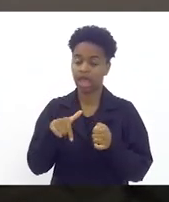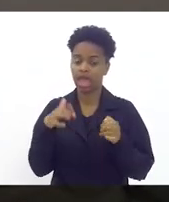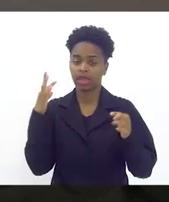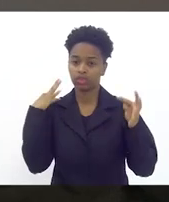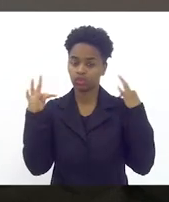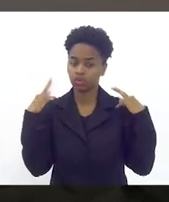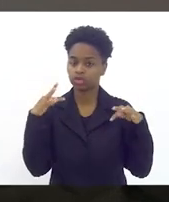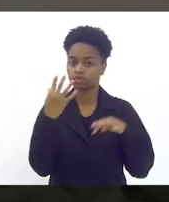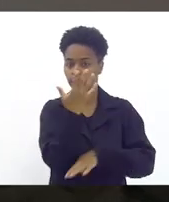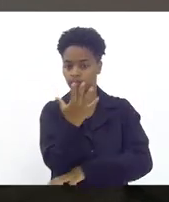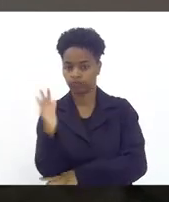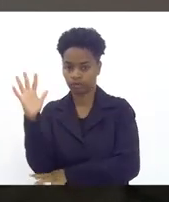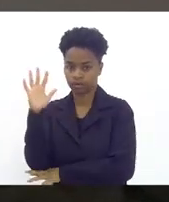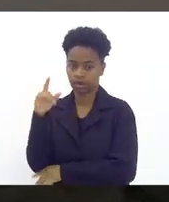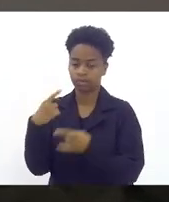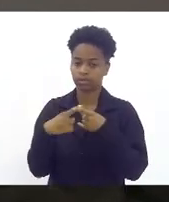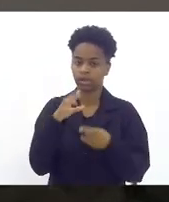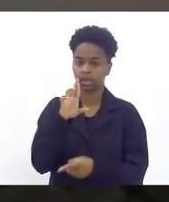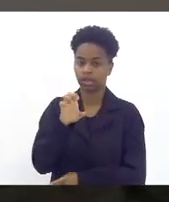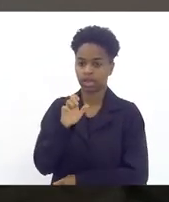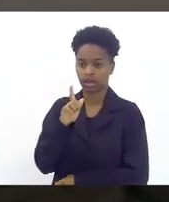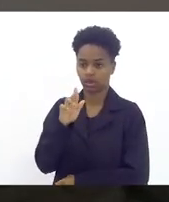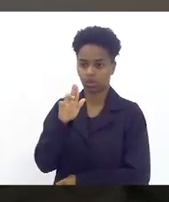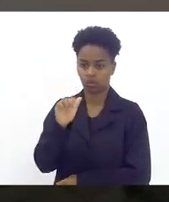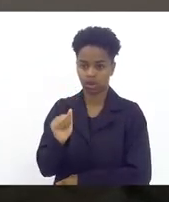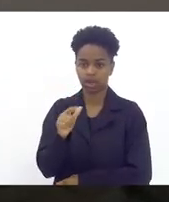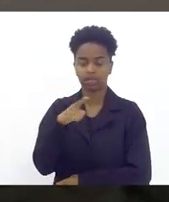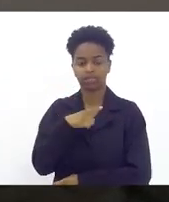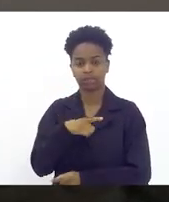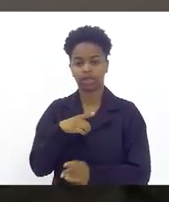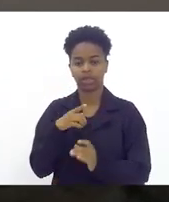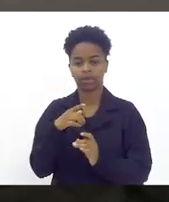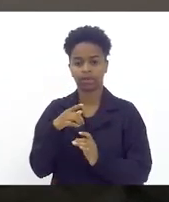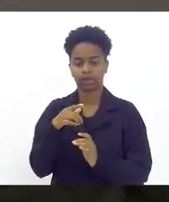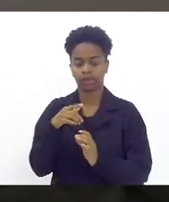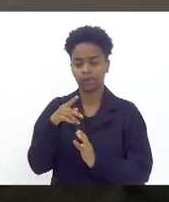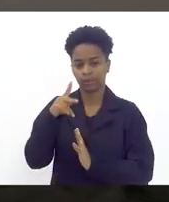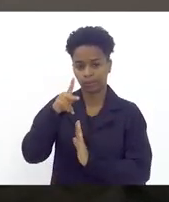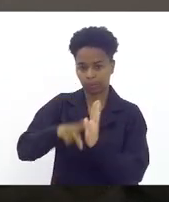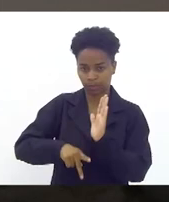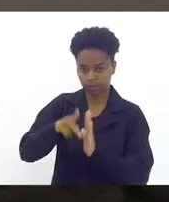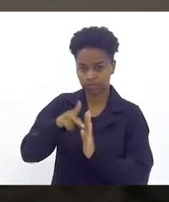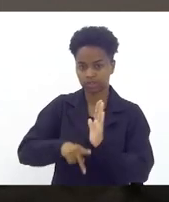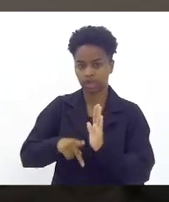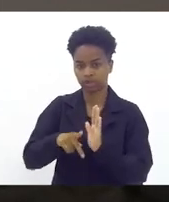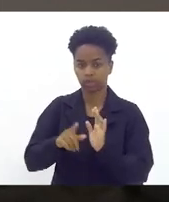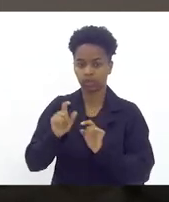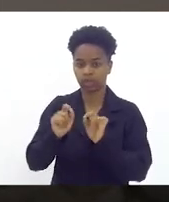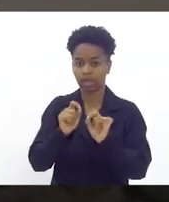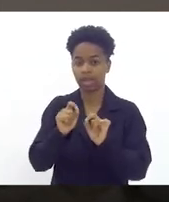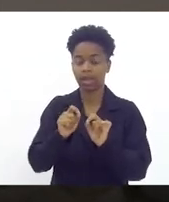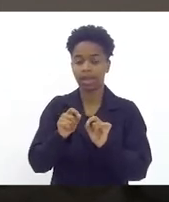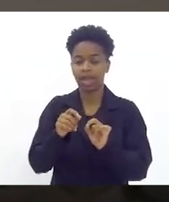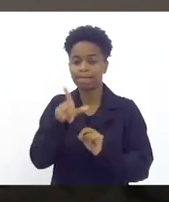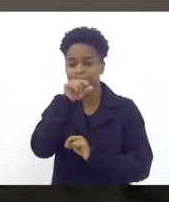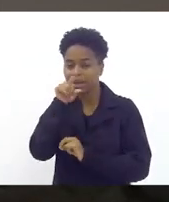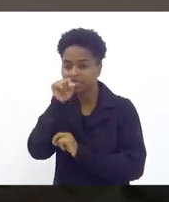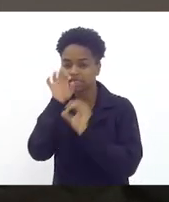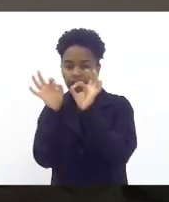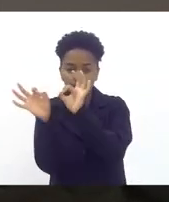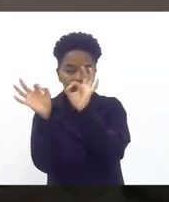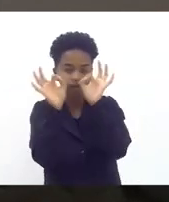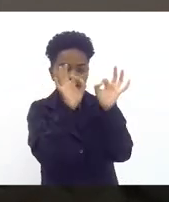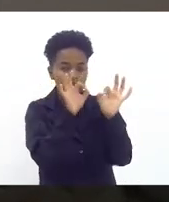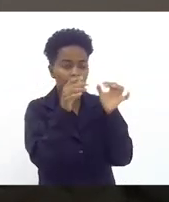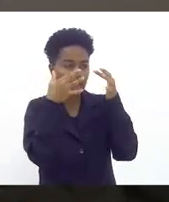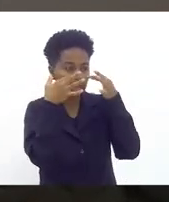ela tem meio que um programa de bird watching que vem gente de fora do Brasil e vai para régua e